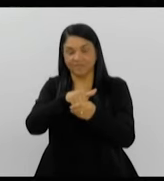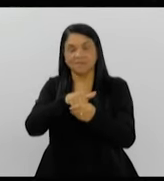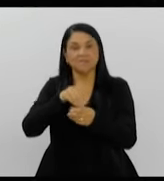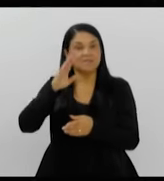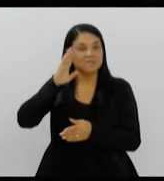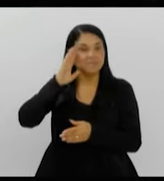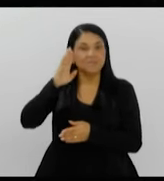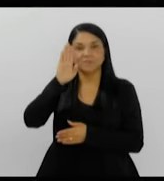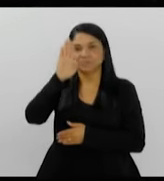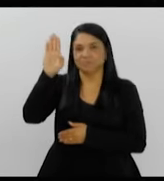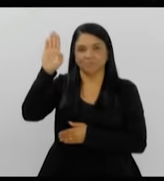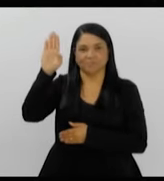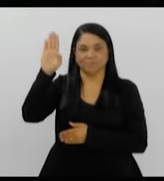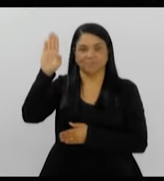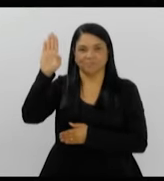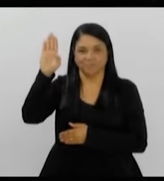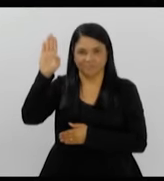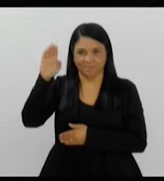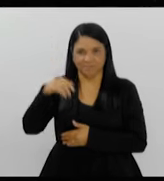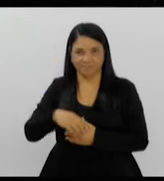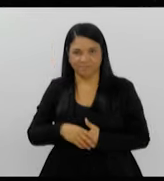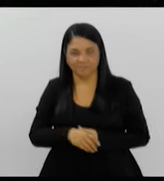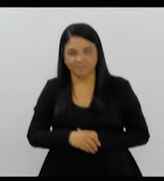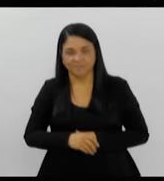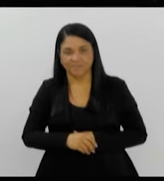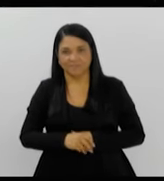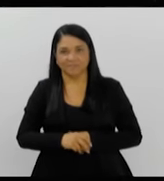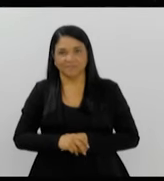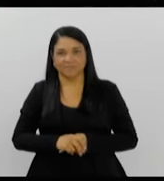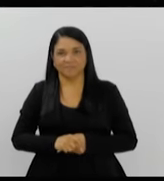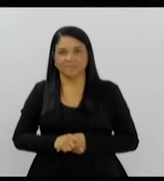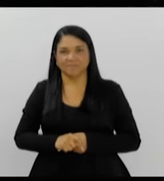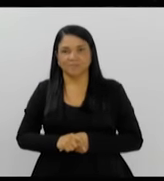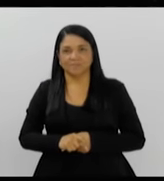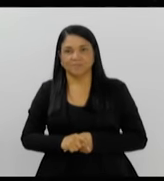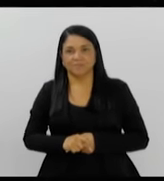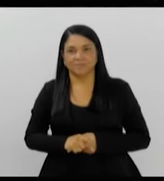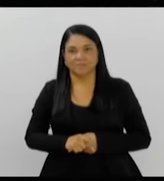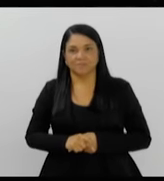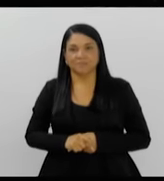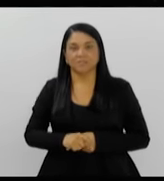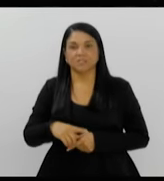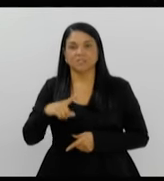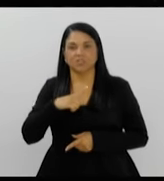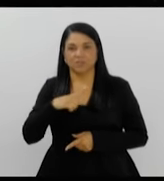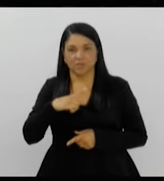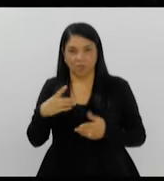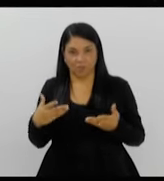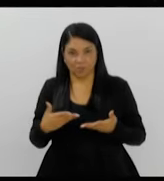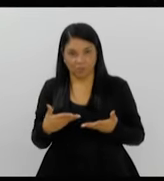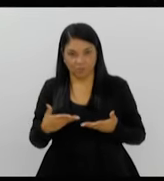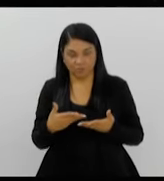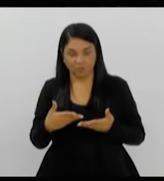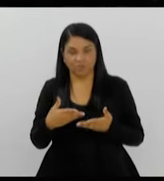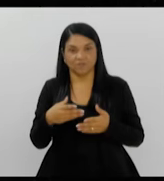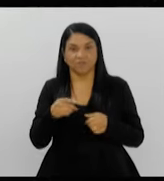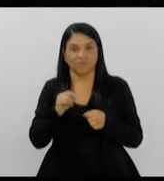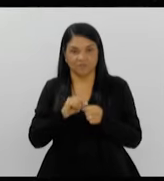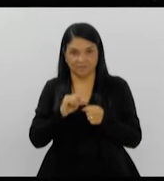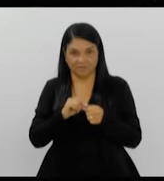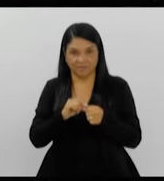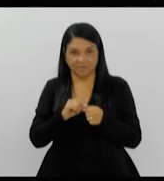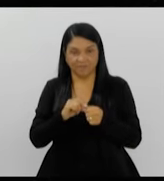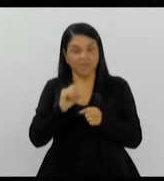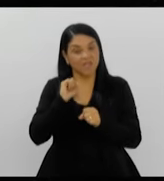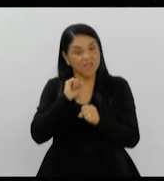proporcionais né e enquanto isso né O que a gente tem que fazer é